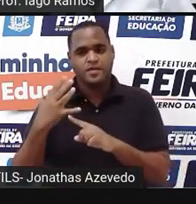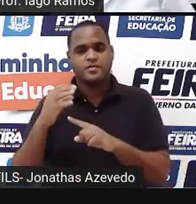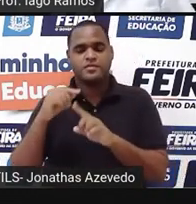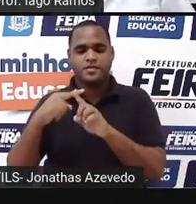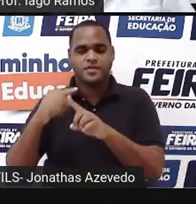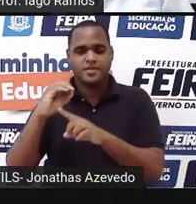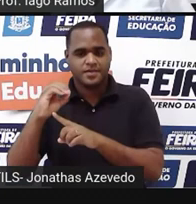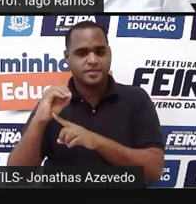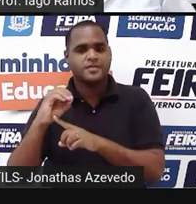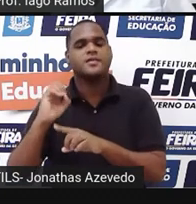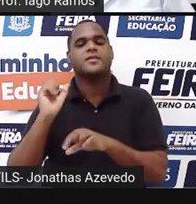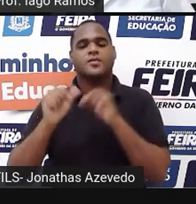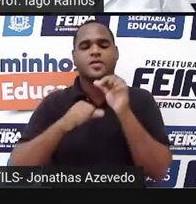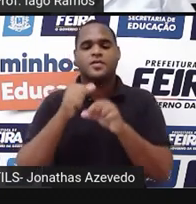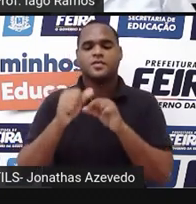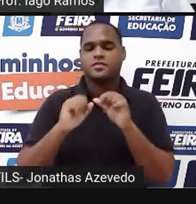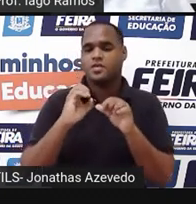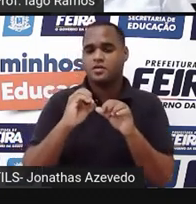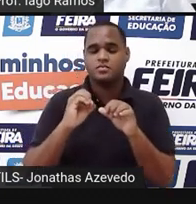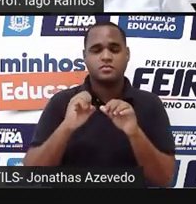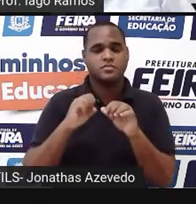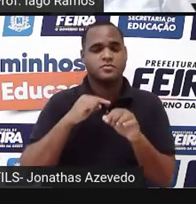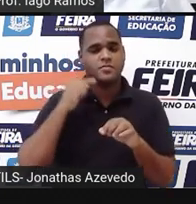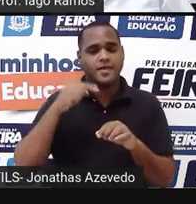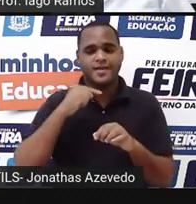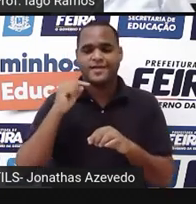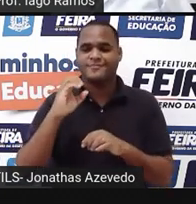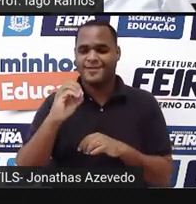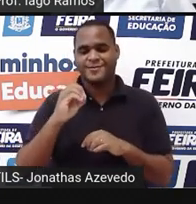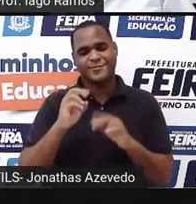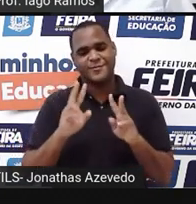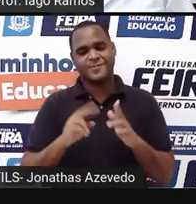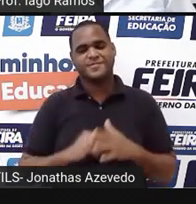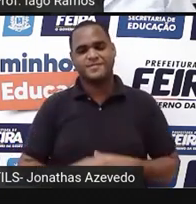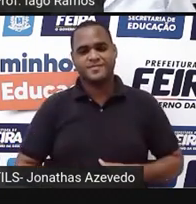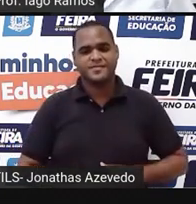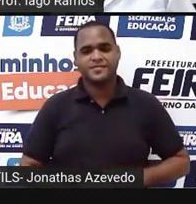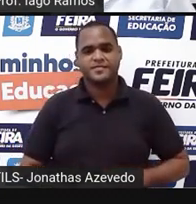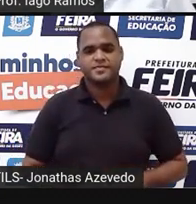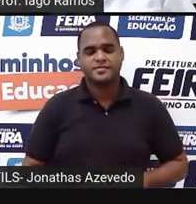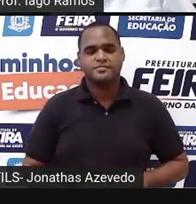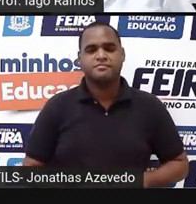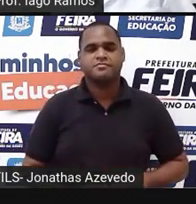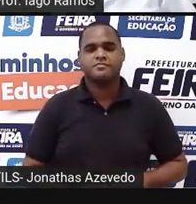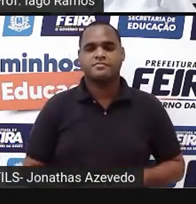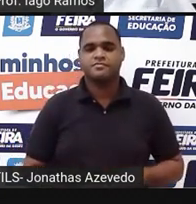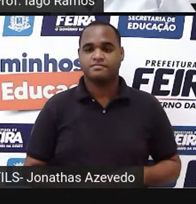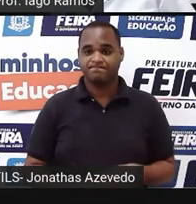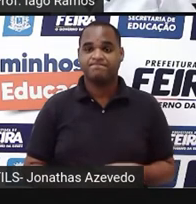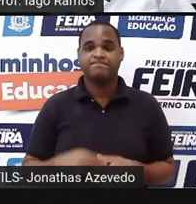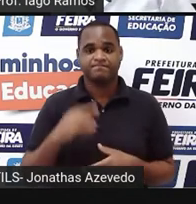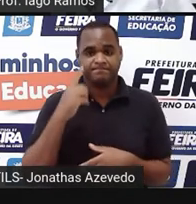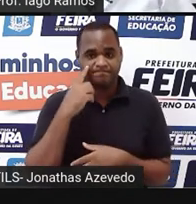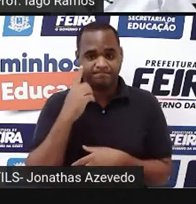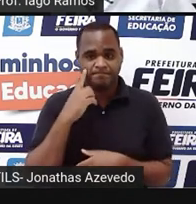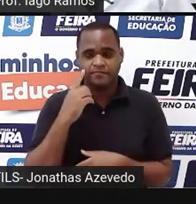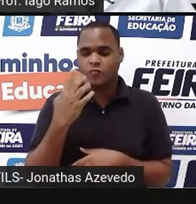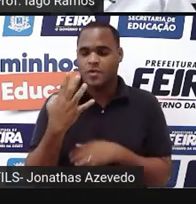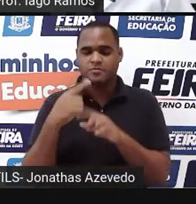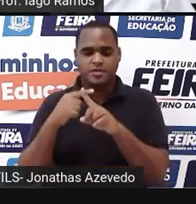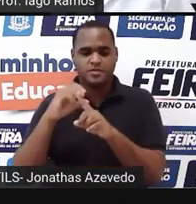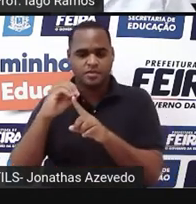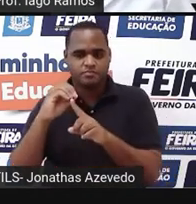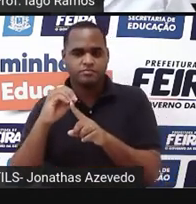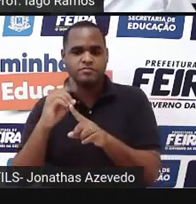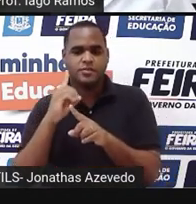0, multiplicou por 0, vai dar 0, tá? Então vai ficar 4 mais 0 dentro da raiz